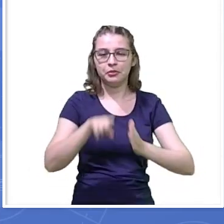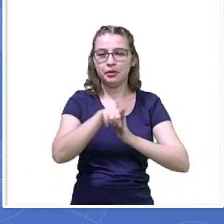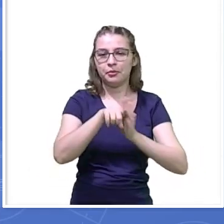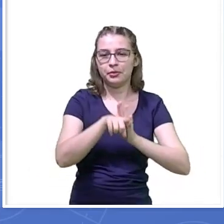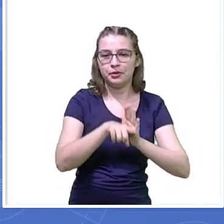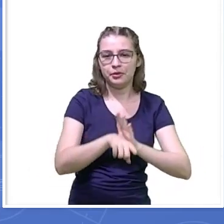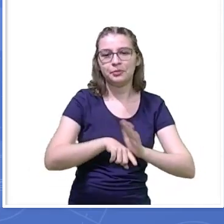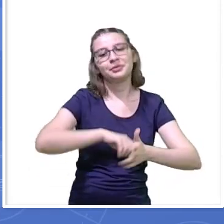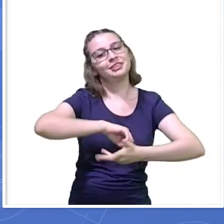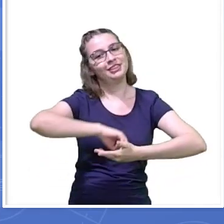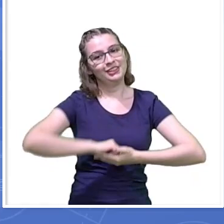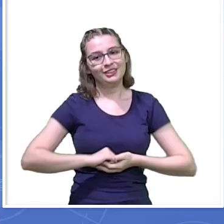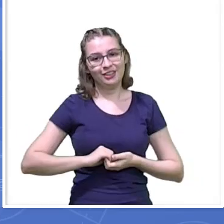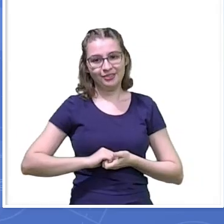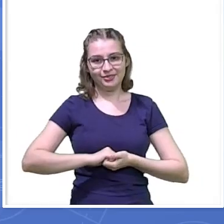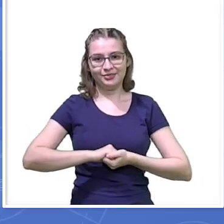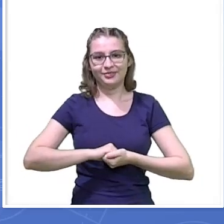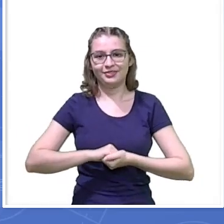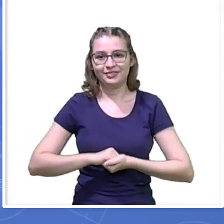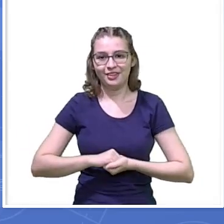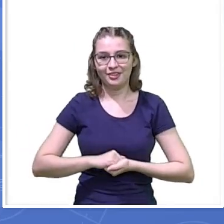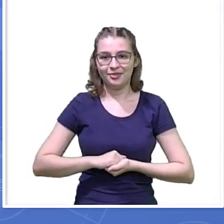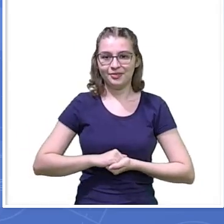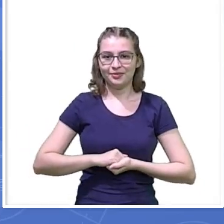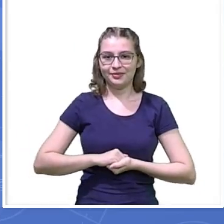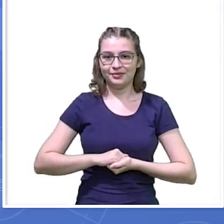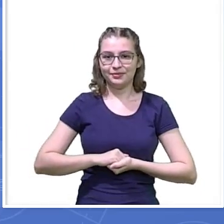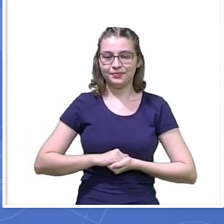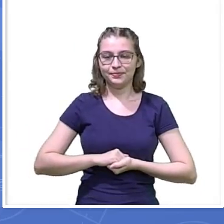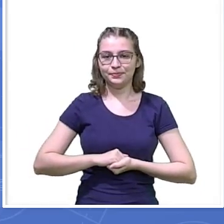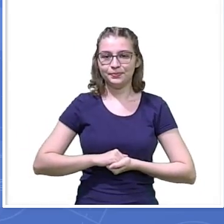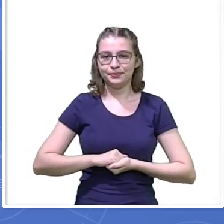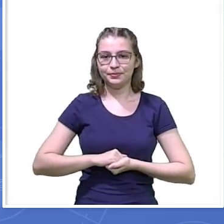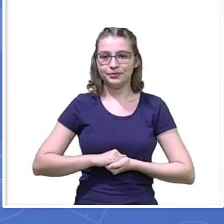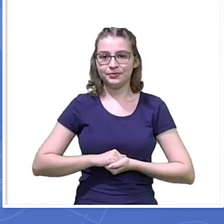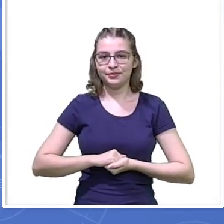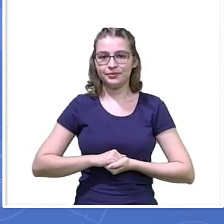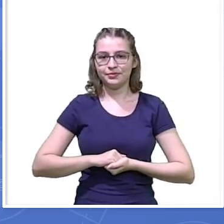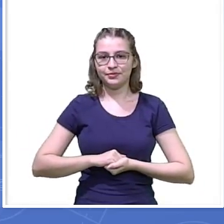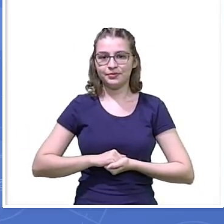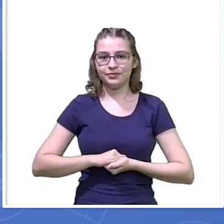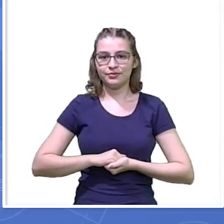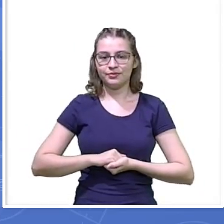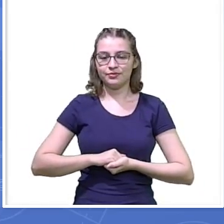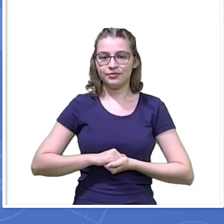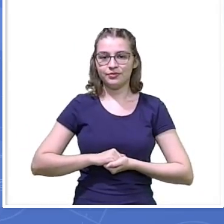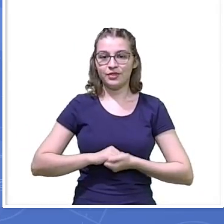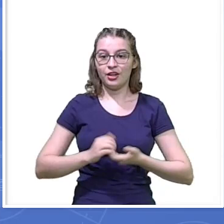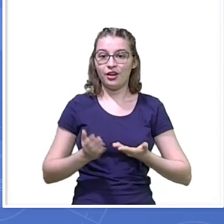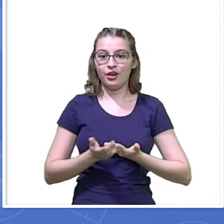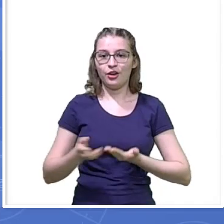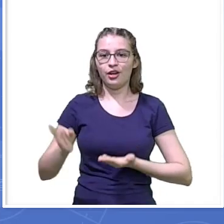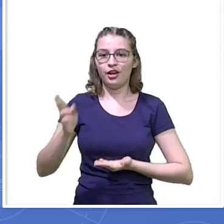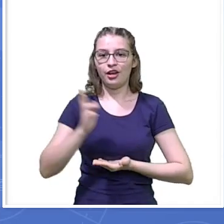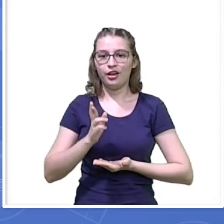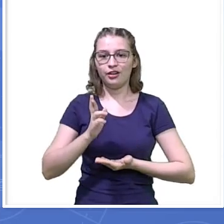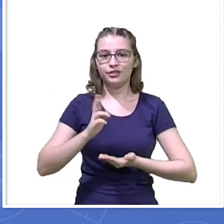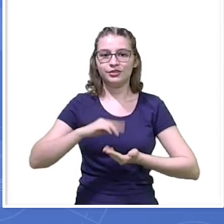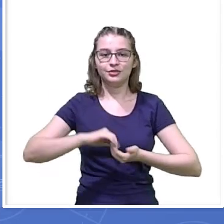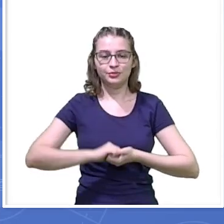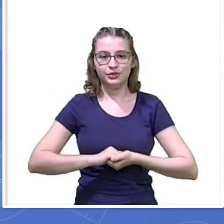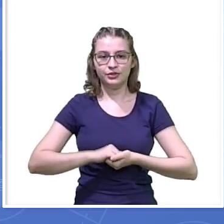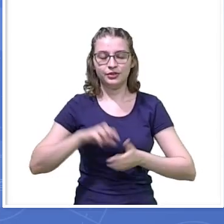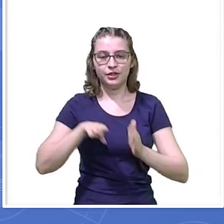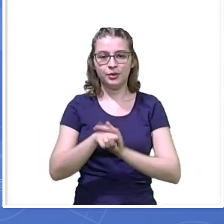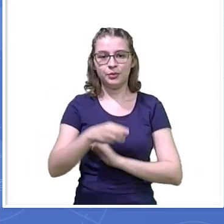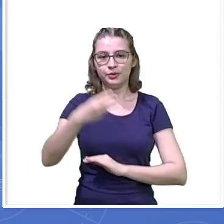é 90% aí do conhecimento. Vamos para as respostas dessa nossa terceira questão.